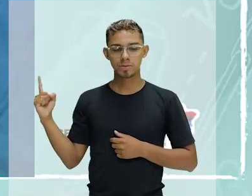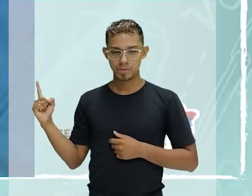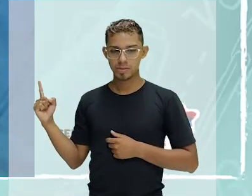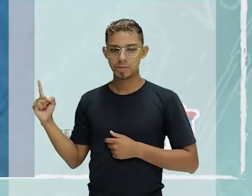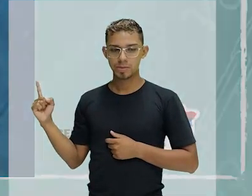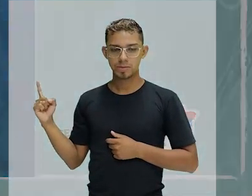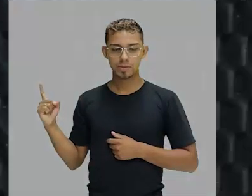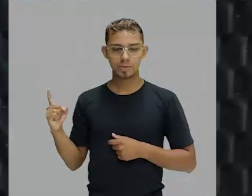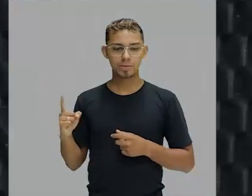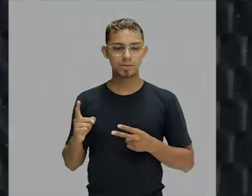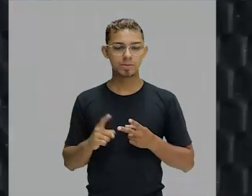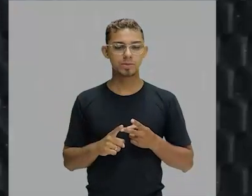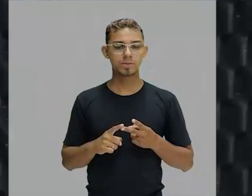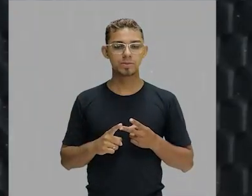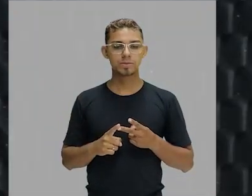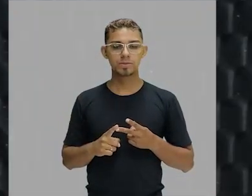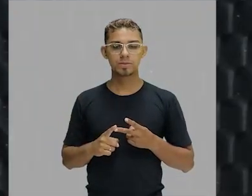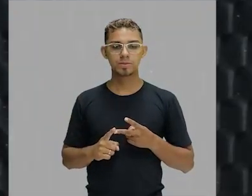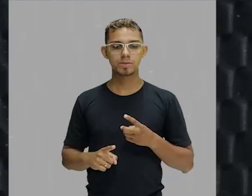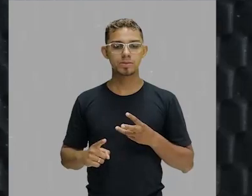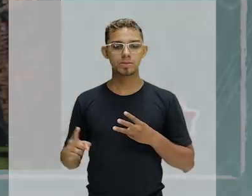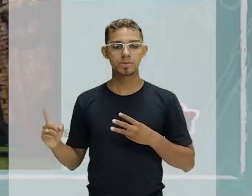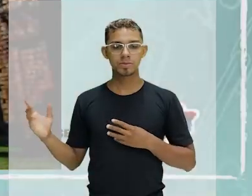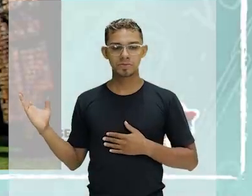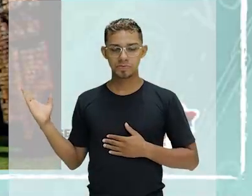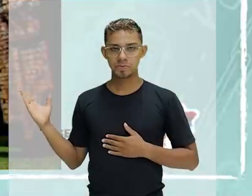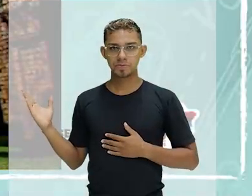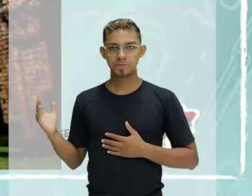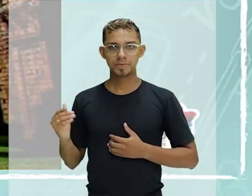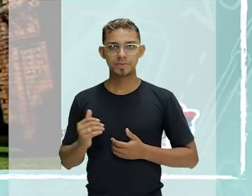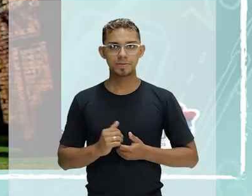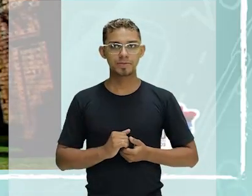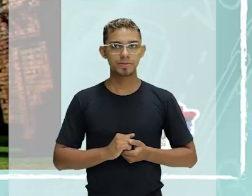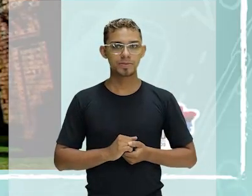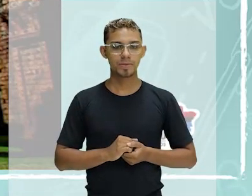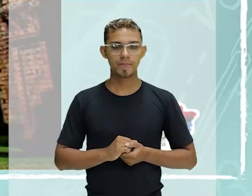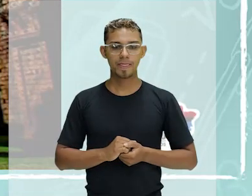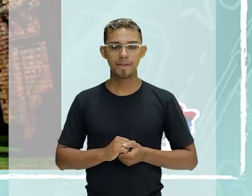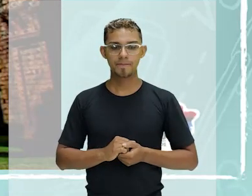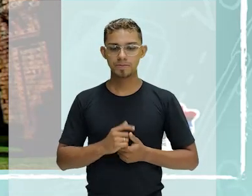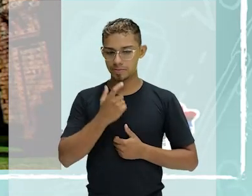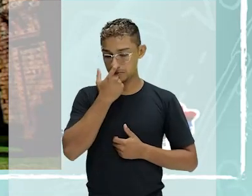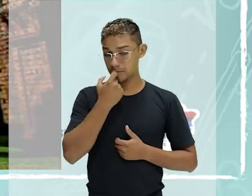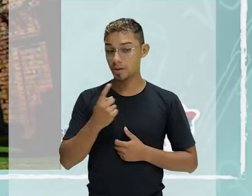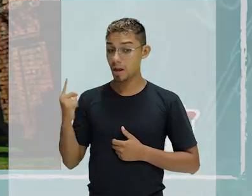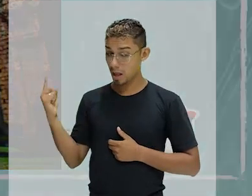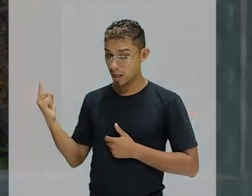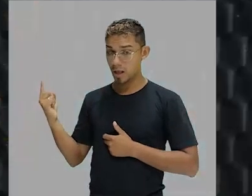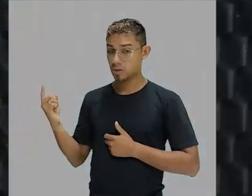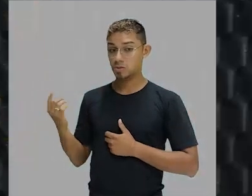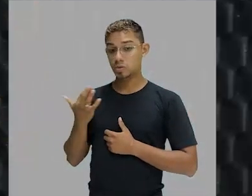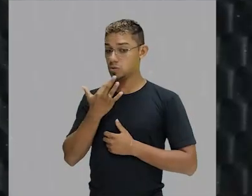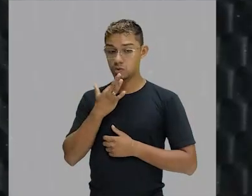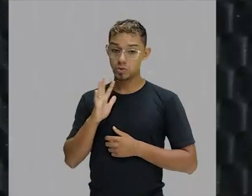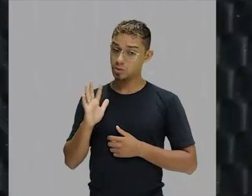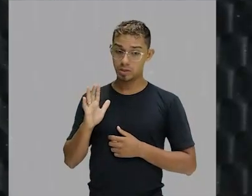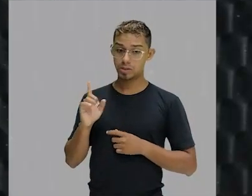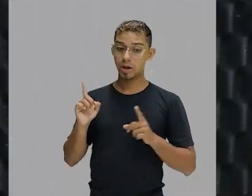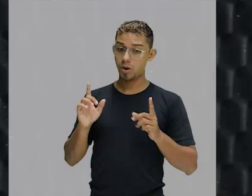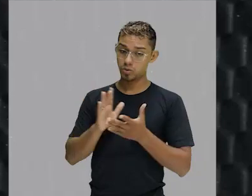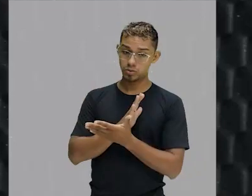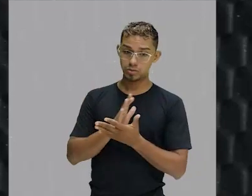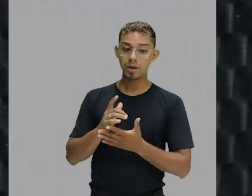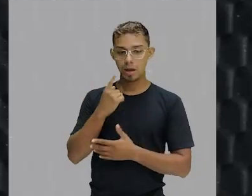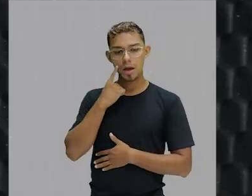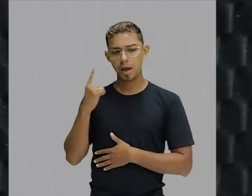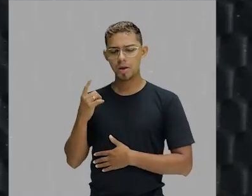Centro Histórico de Olinda, em Pernambuco. Próximo. Ruínas de São Miguel das Missões. Esse aqui, alguns eu não conheço, mas é projeto de